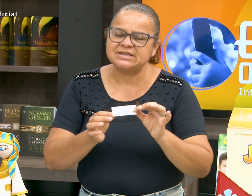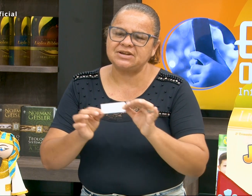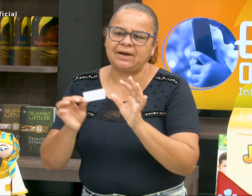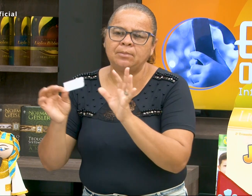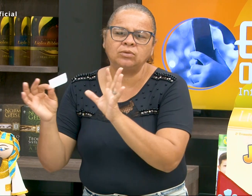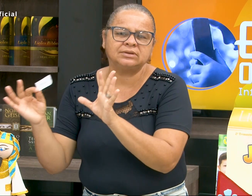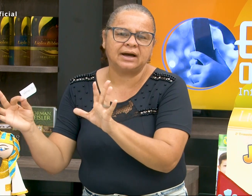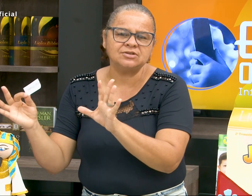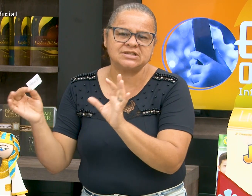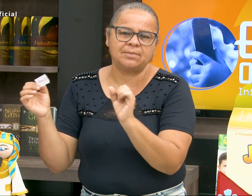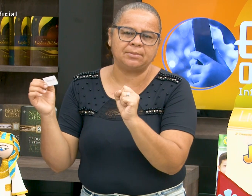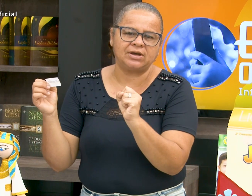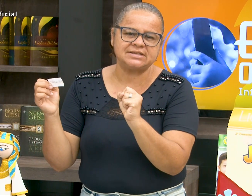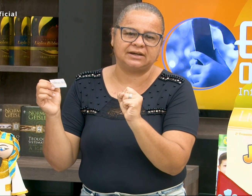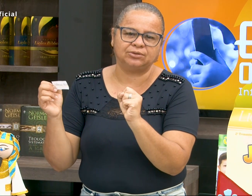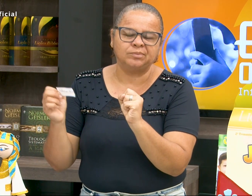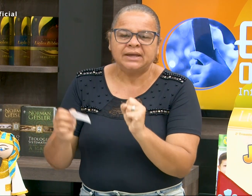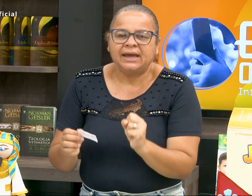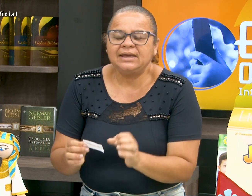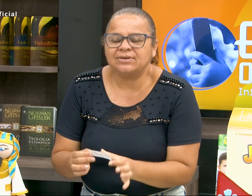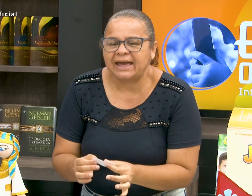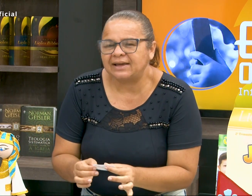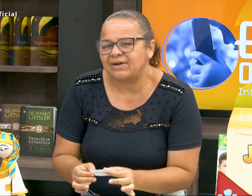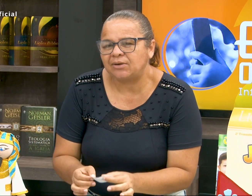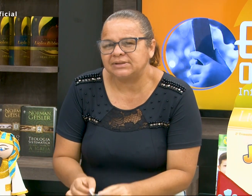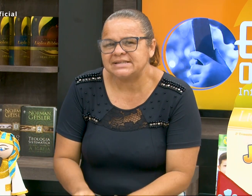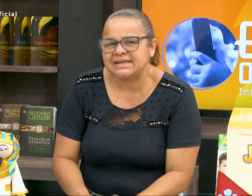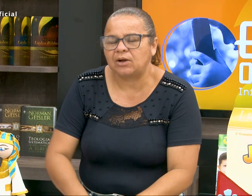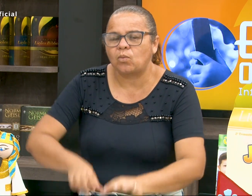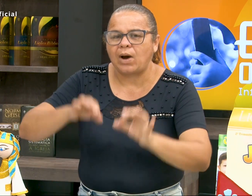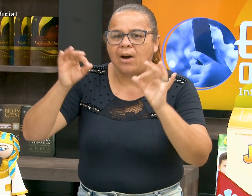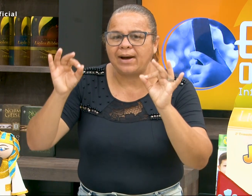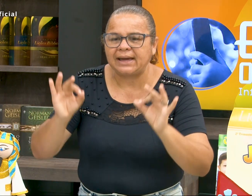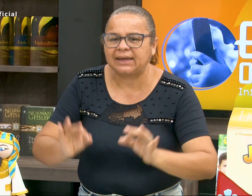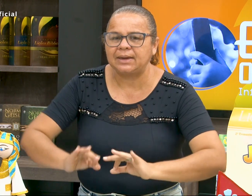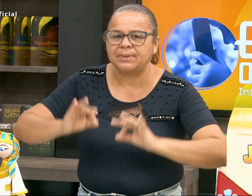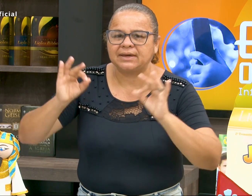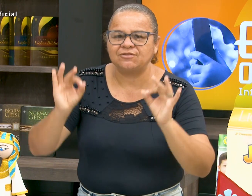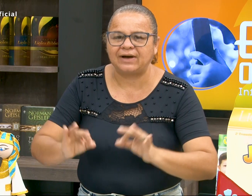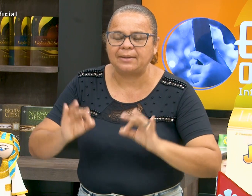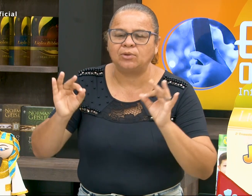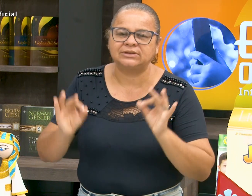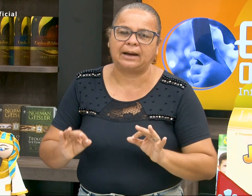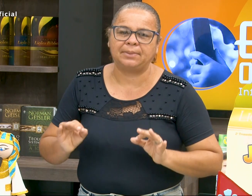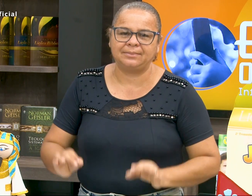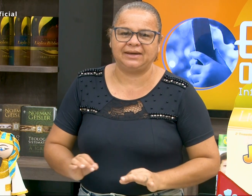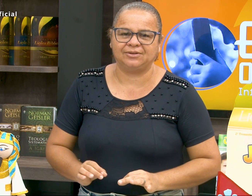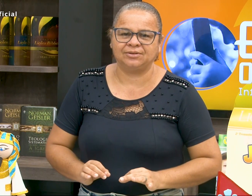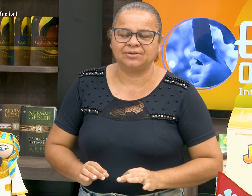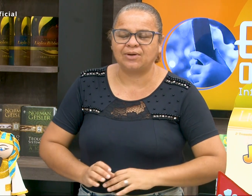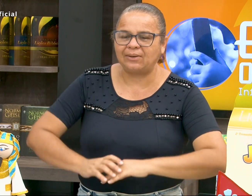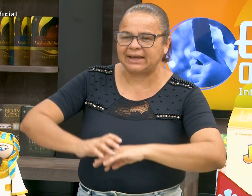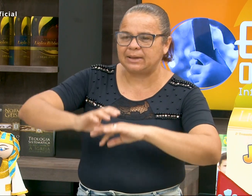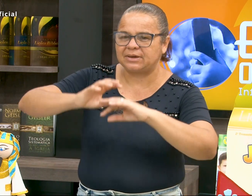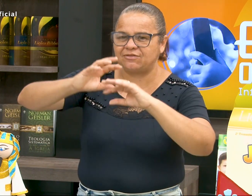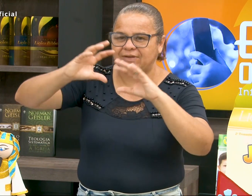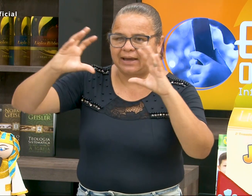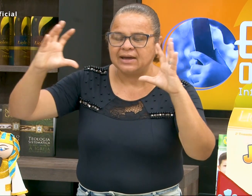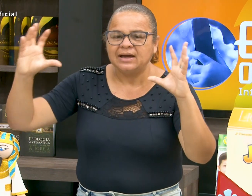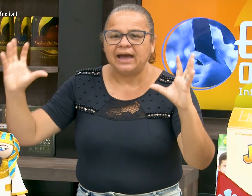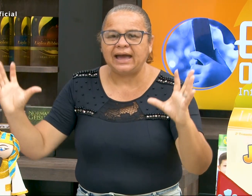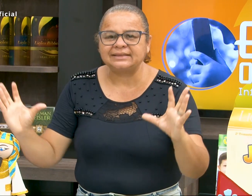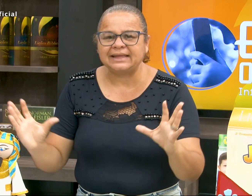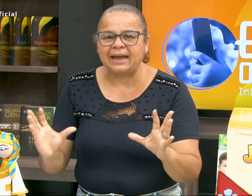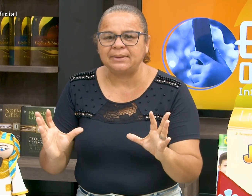Então, você já vai montando o seu memorizando. E o que é que vai acontecer? Qual a equipe que vai montar primeiro? Qual a equipe que